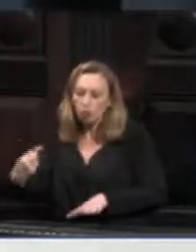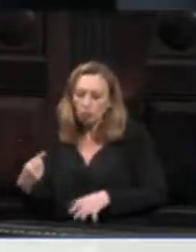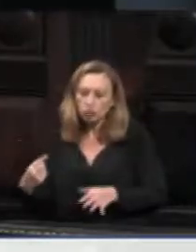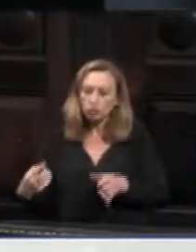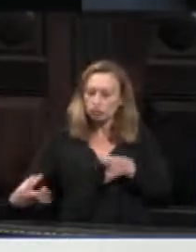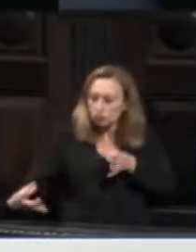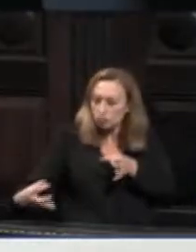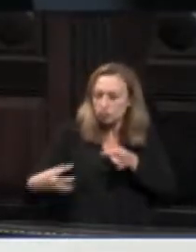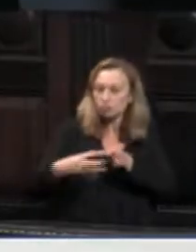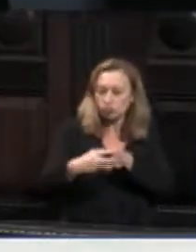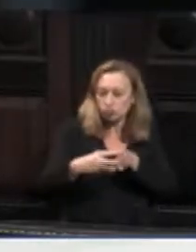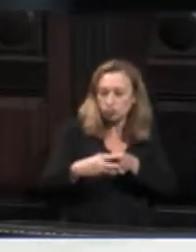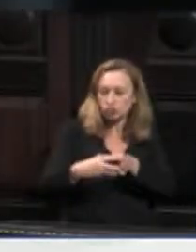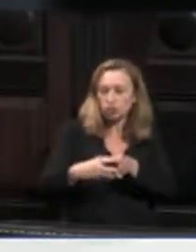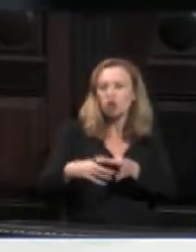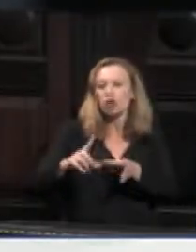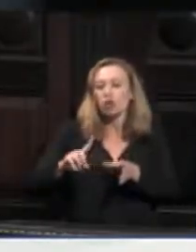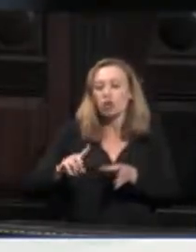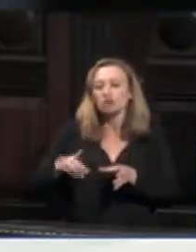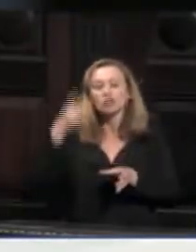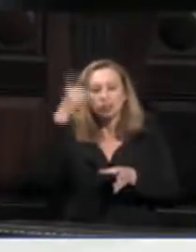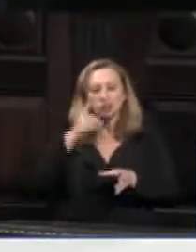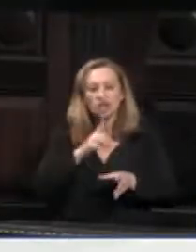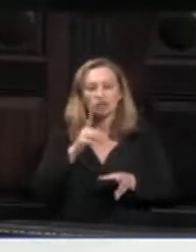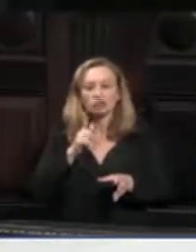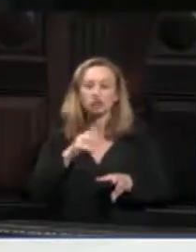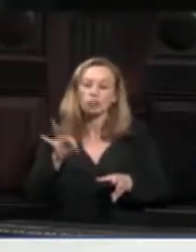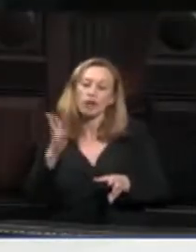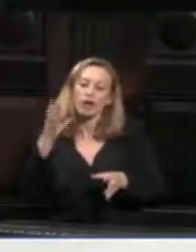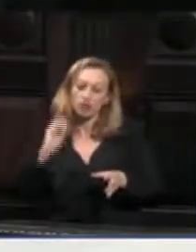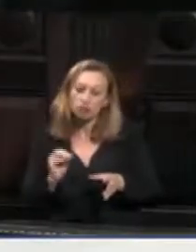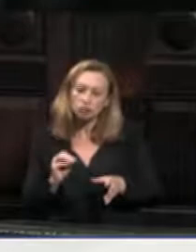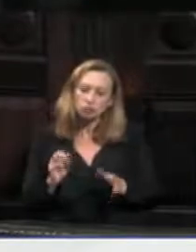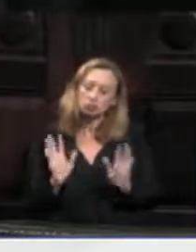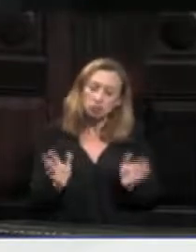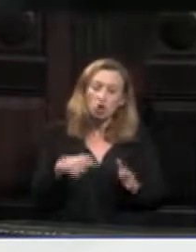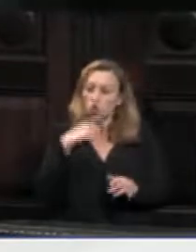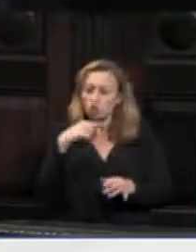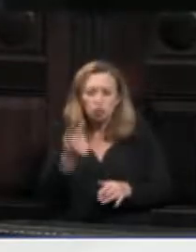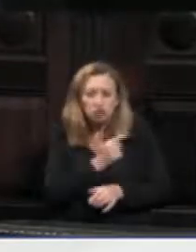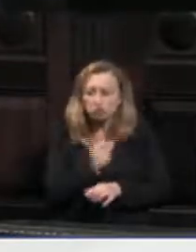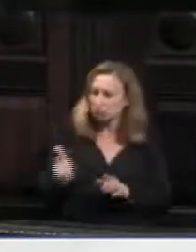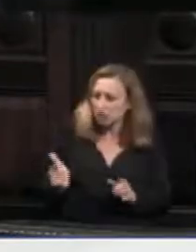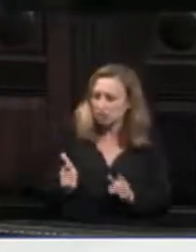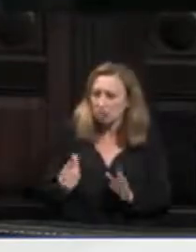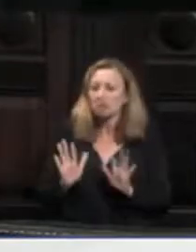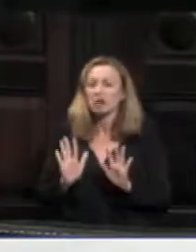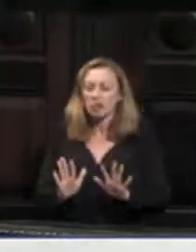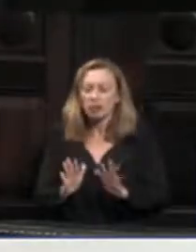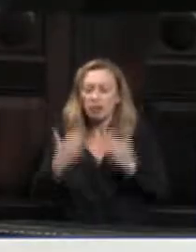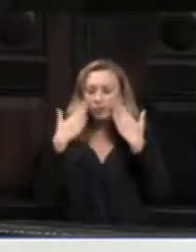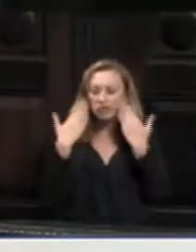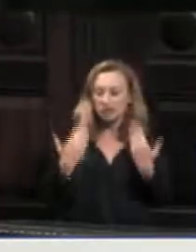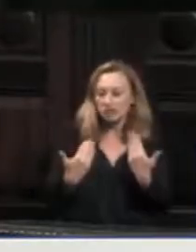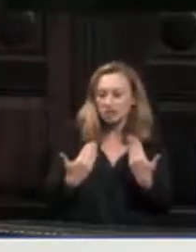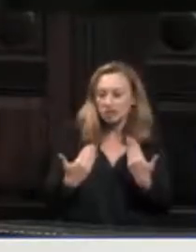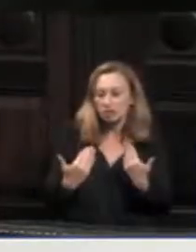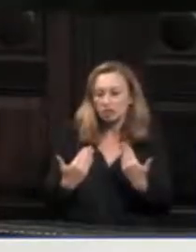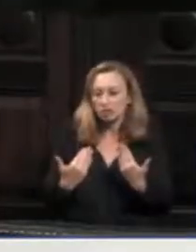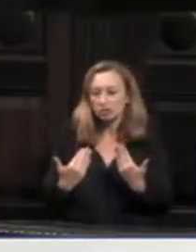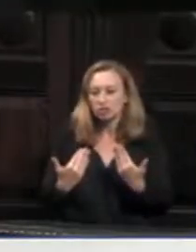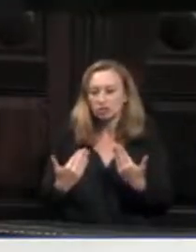que entraram, inclusive do deputado Gilberto. Sem dúvida nenhuma, melhorou muito. A representação melhorou,